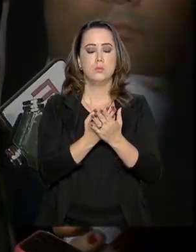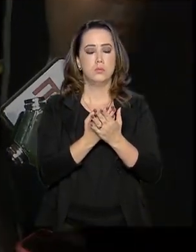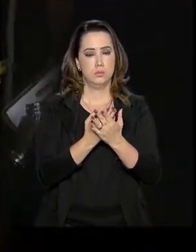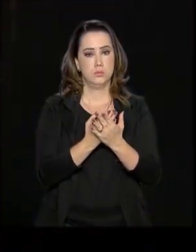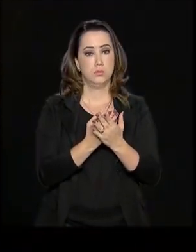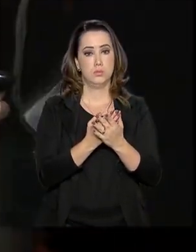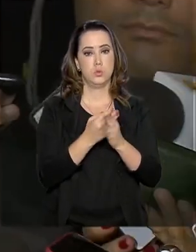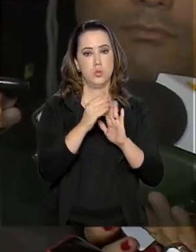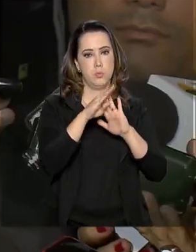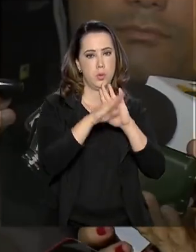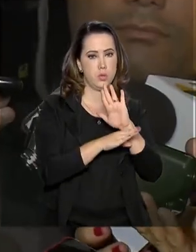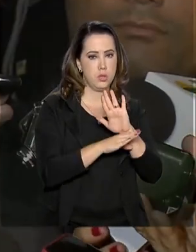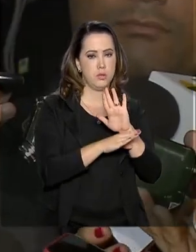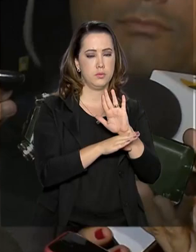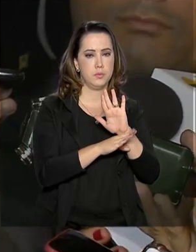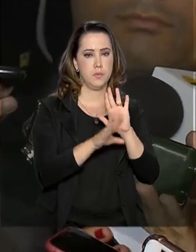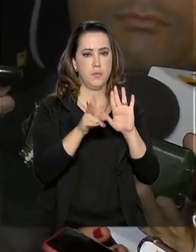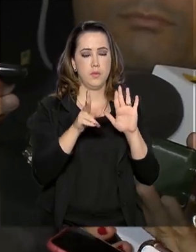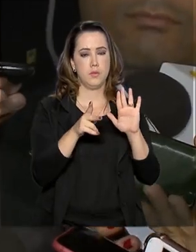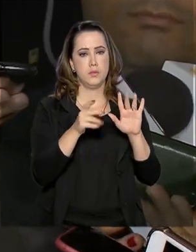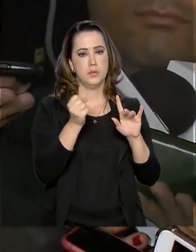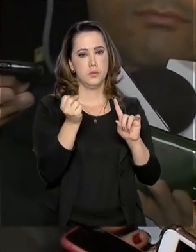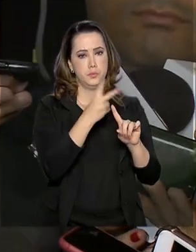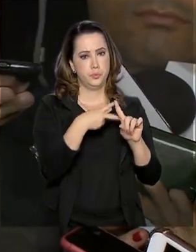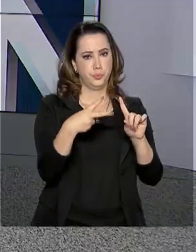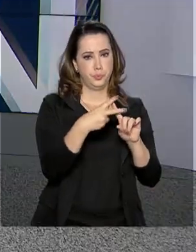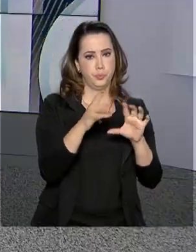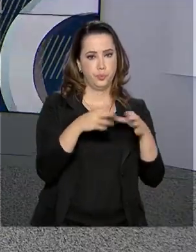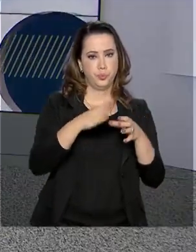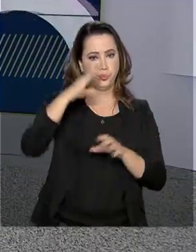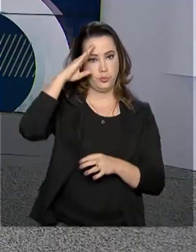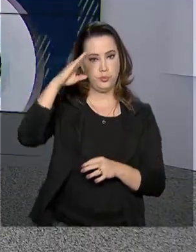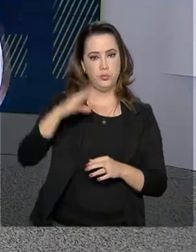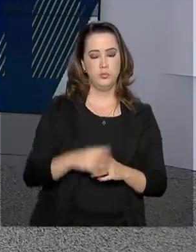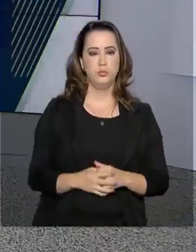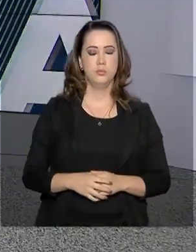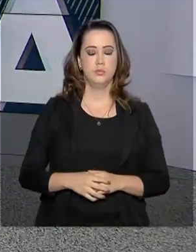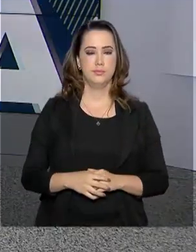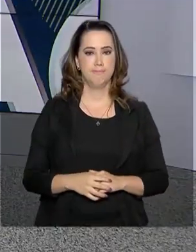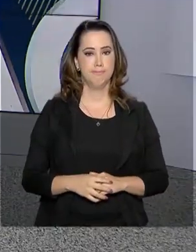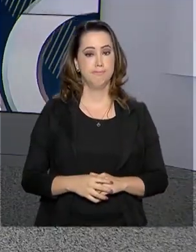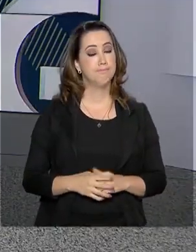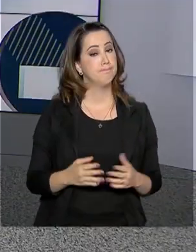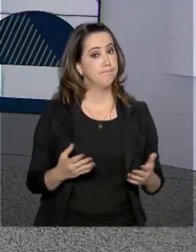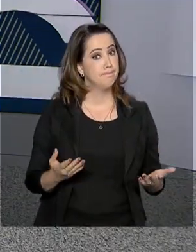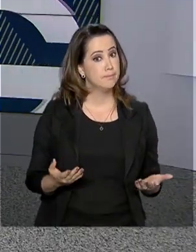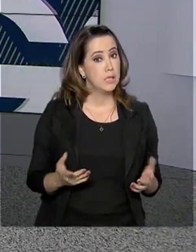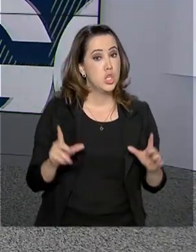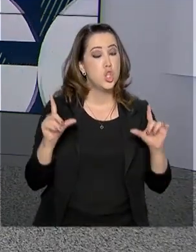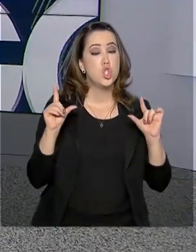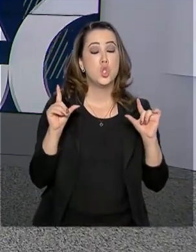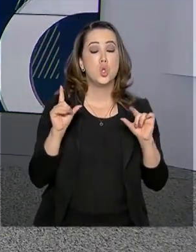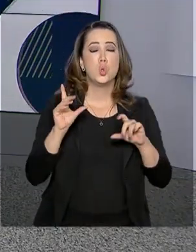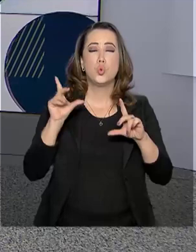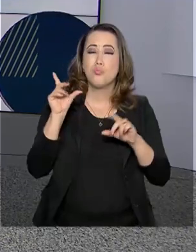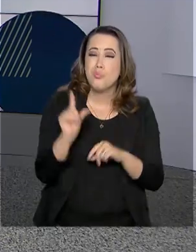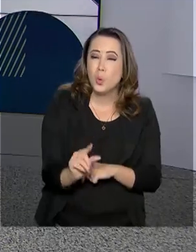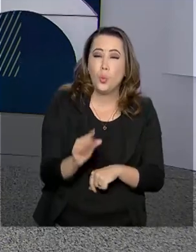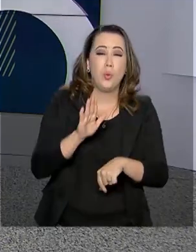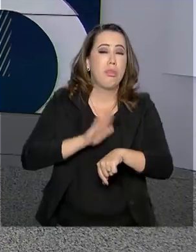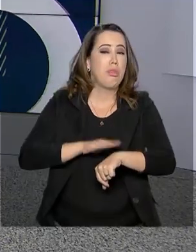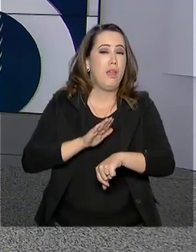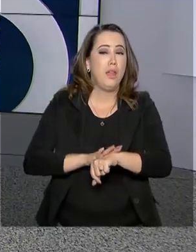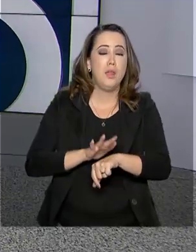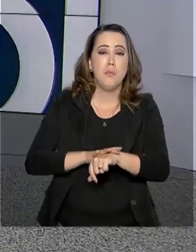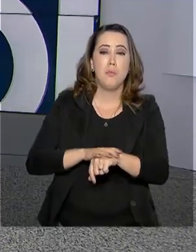para esse projeto que trata da Previdência das Forças Armadas. Reduzir o tempo dos filhos no celular tem sido um